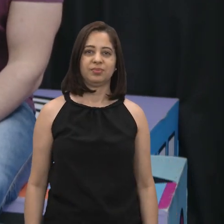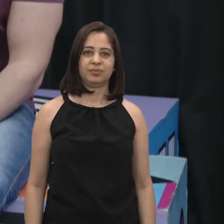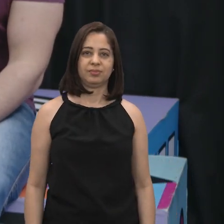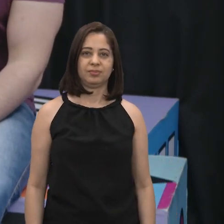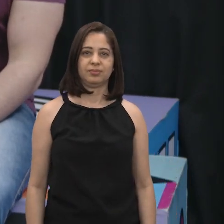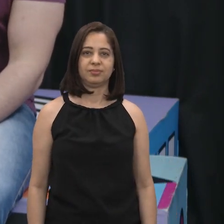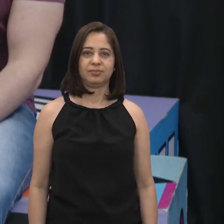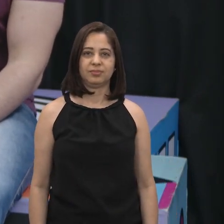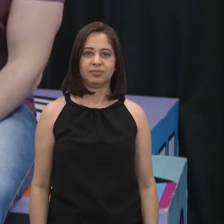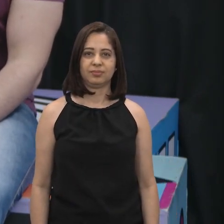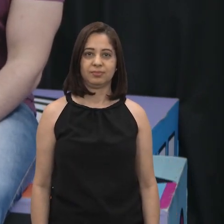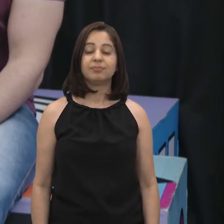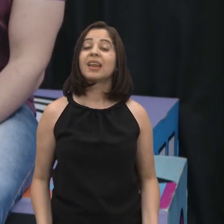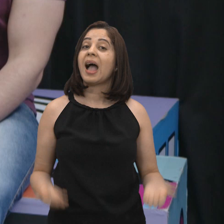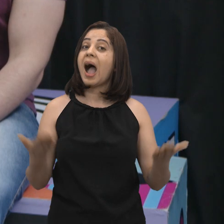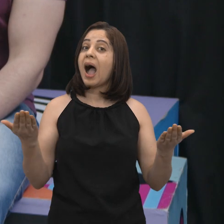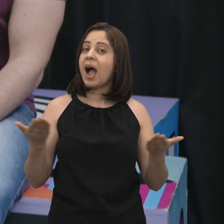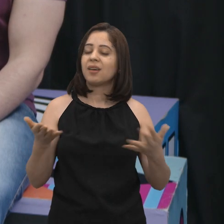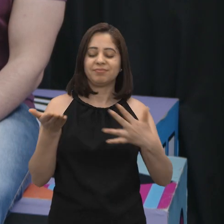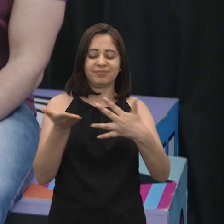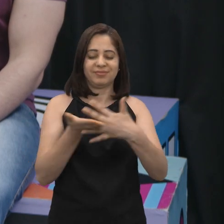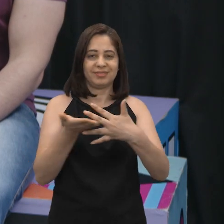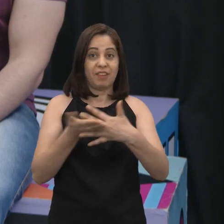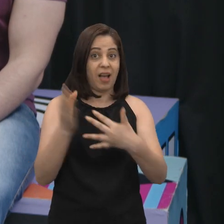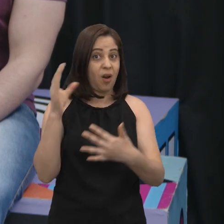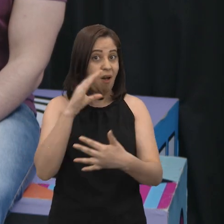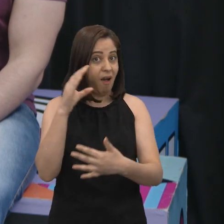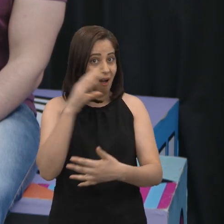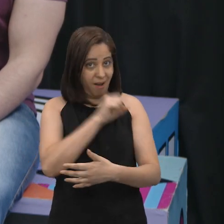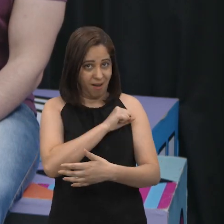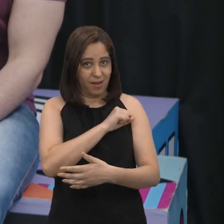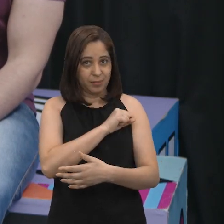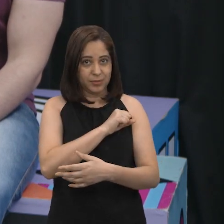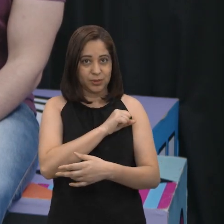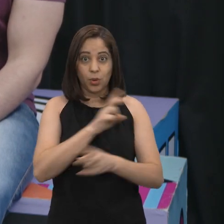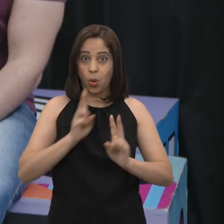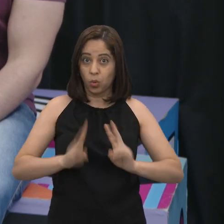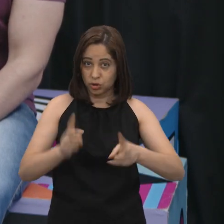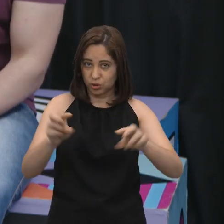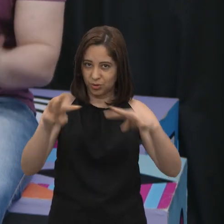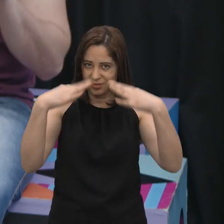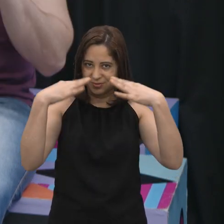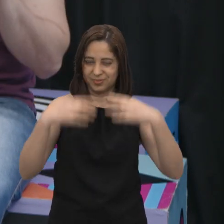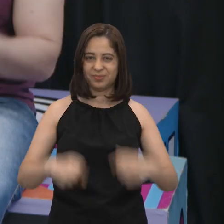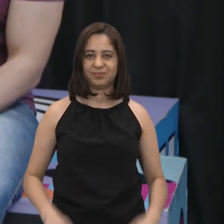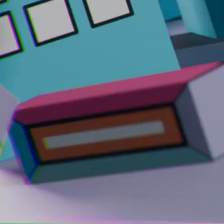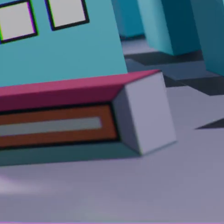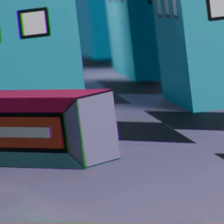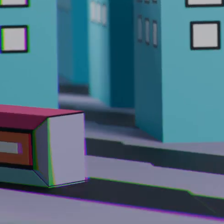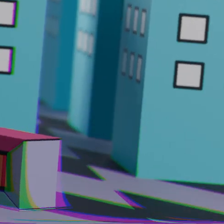planalto.gov.br. Isso mesmo, gente. Agora sim a gente vai para um rápido intervalo, mas volta daqui a pouquinho. Até já.